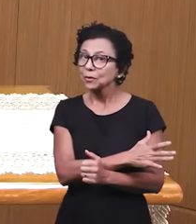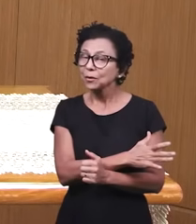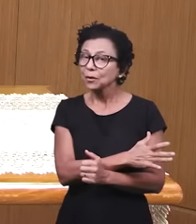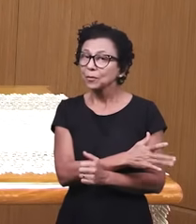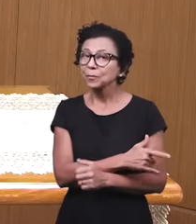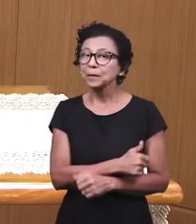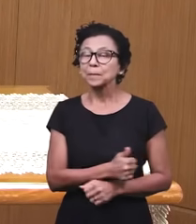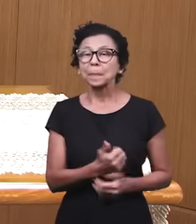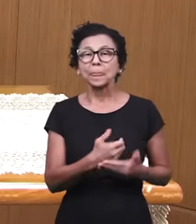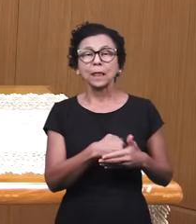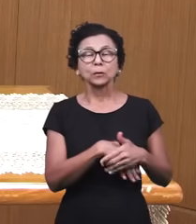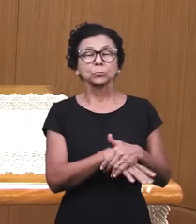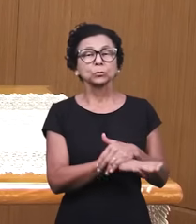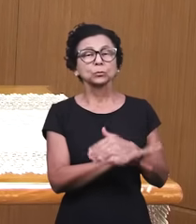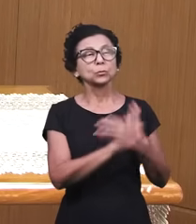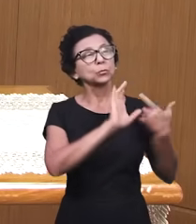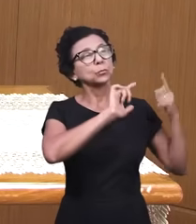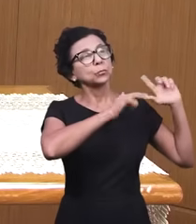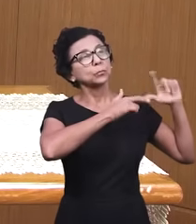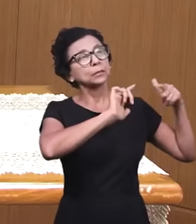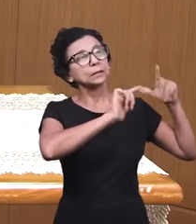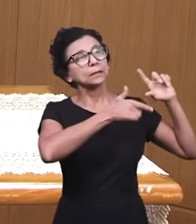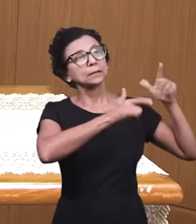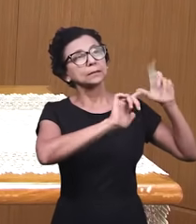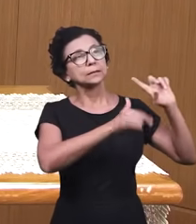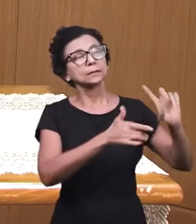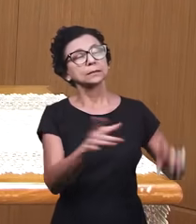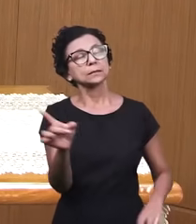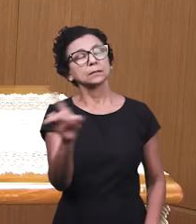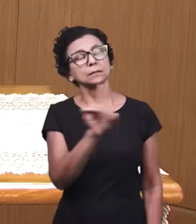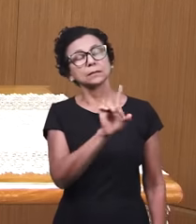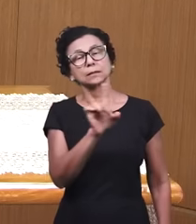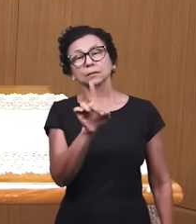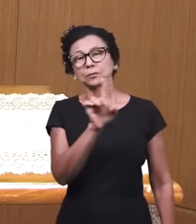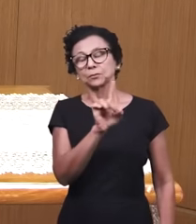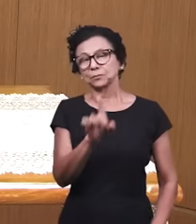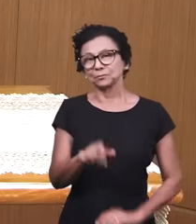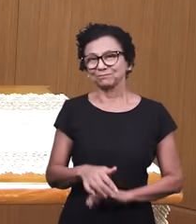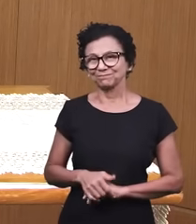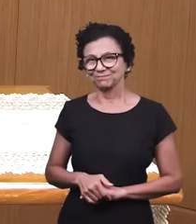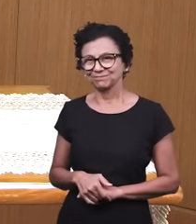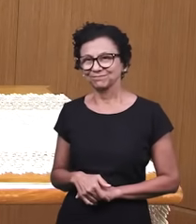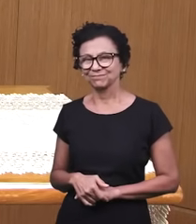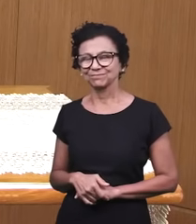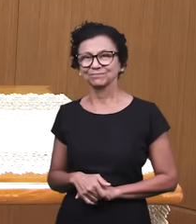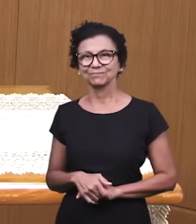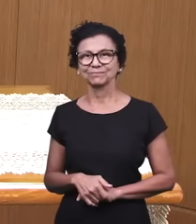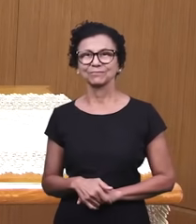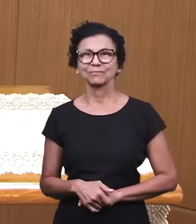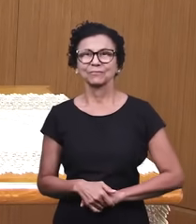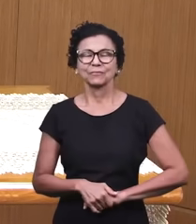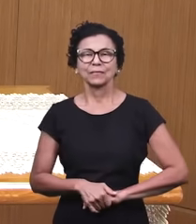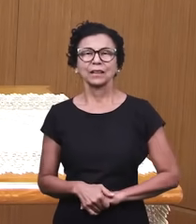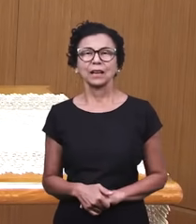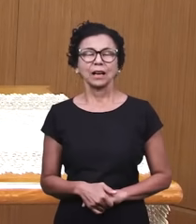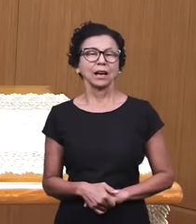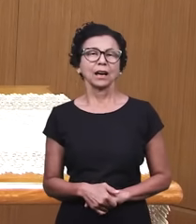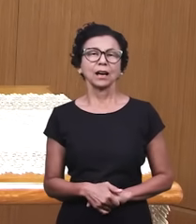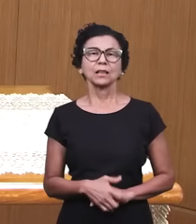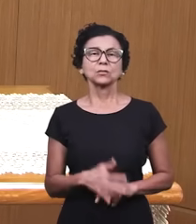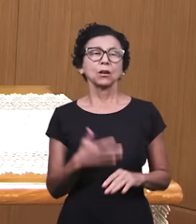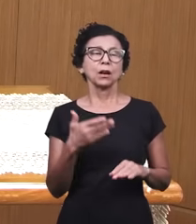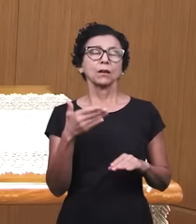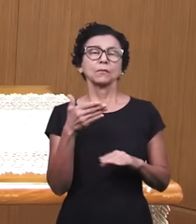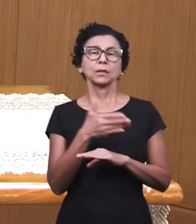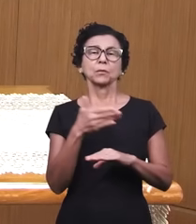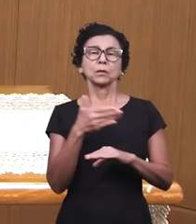não é pertencer a uma igreja. Ela não é estar em uma lista de uma denominação.